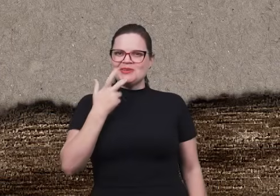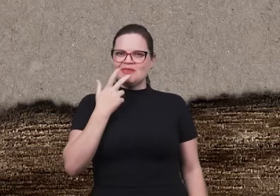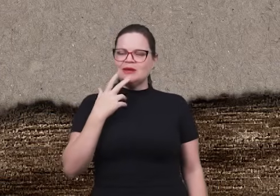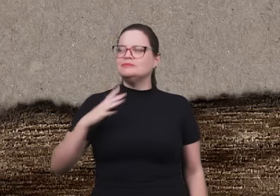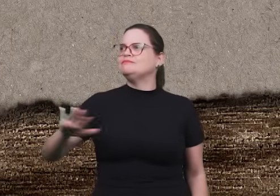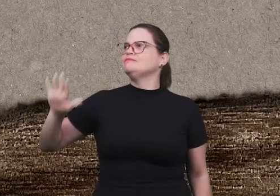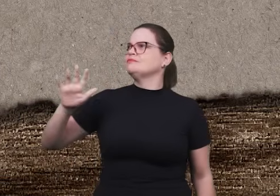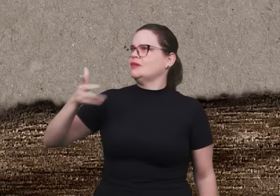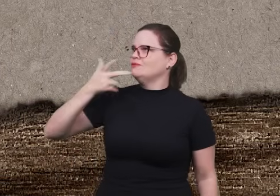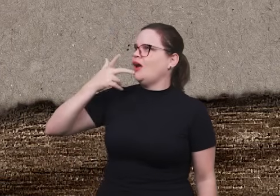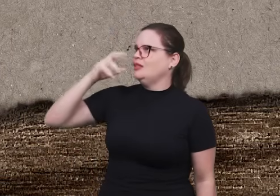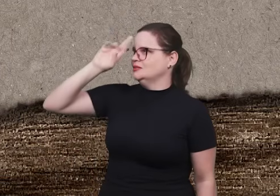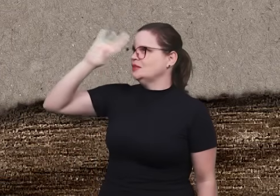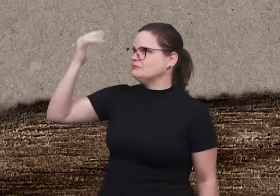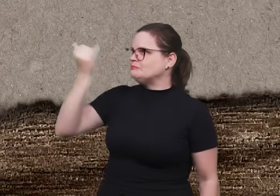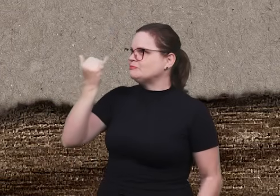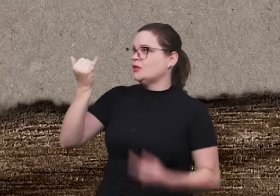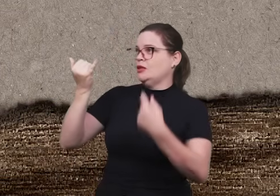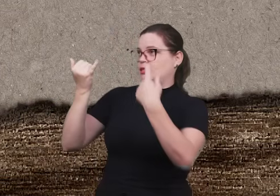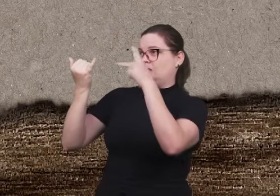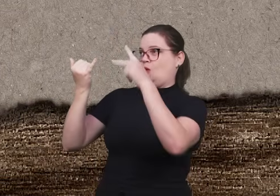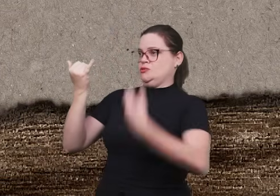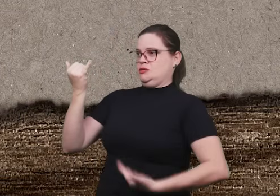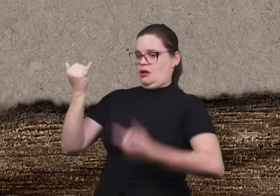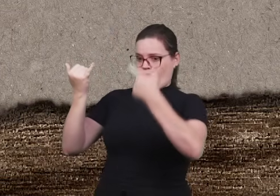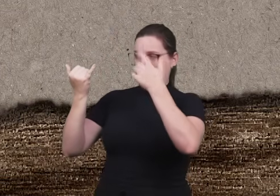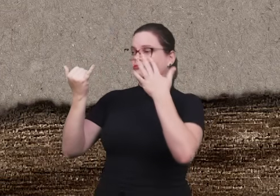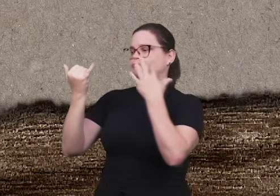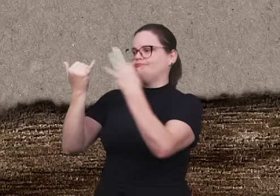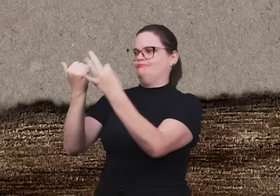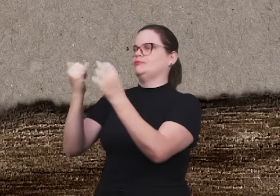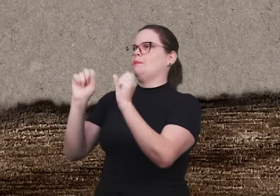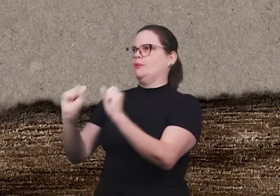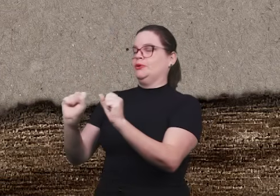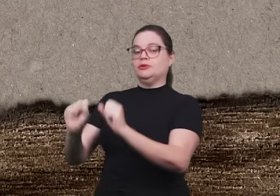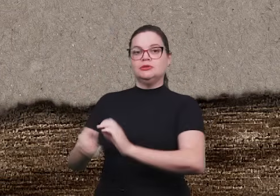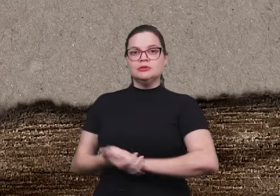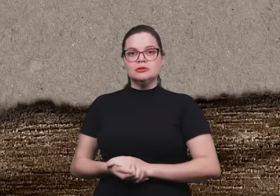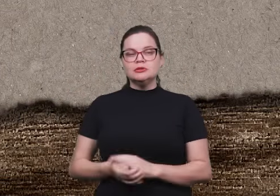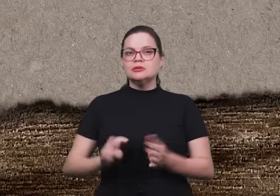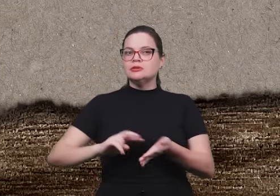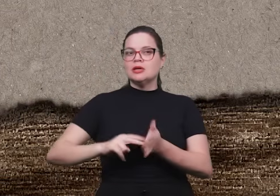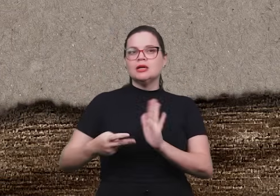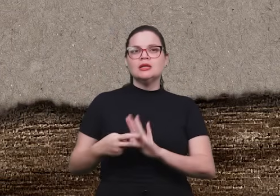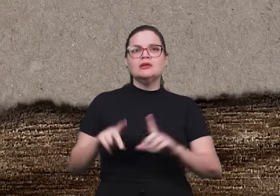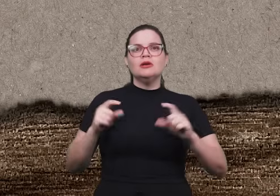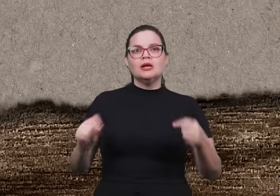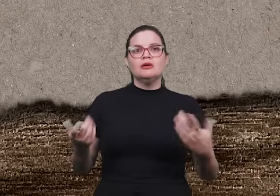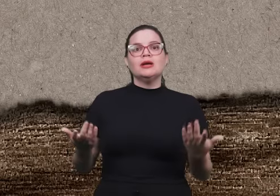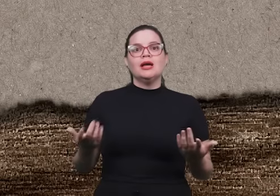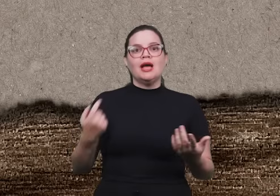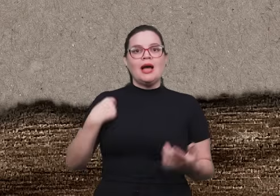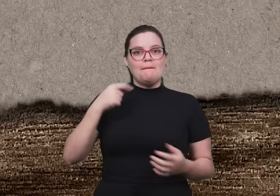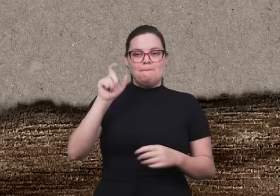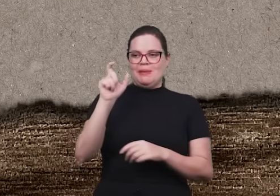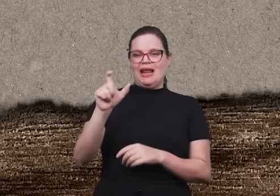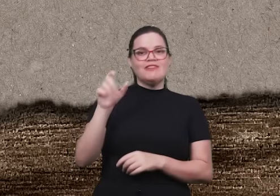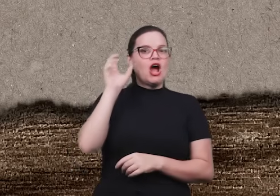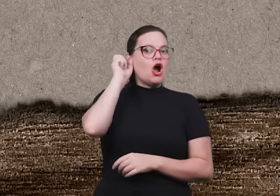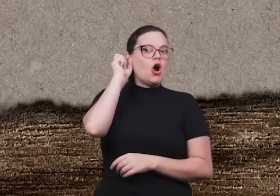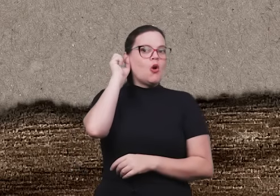disse, fala, Senhor, porque o teu servo ouve. Ou seja, ouvir